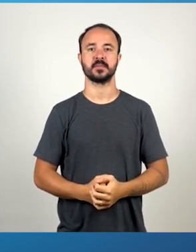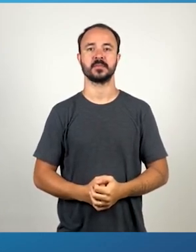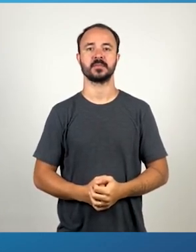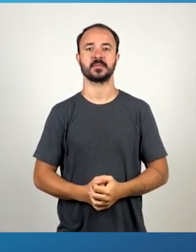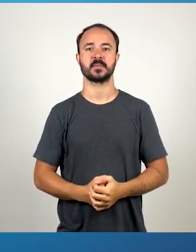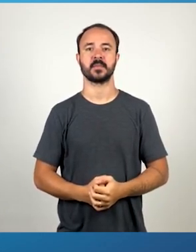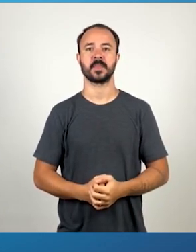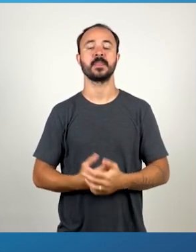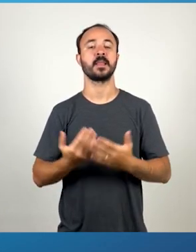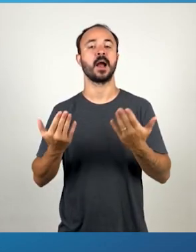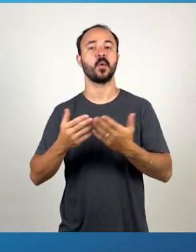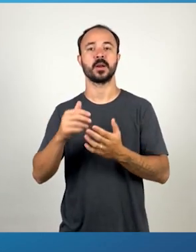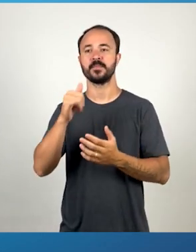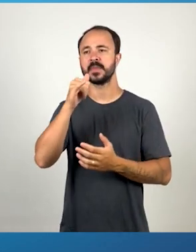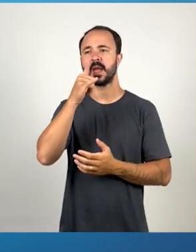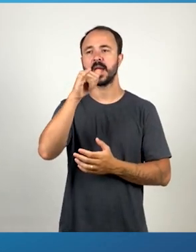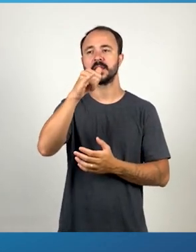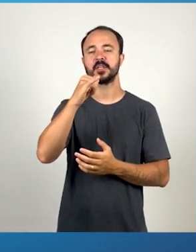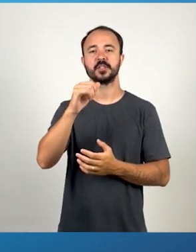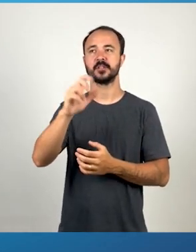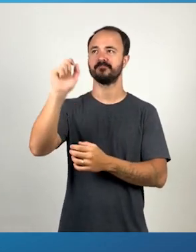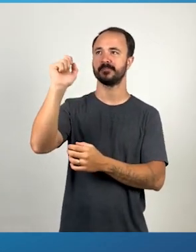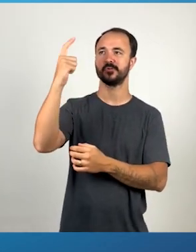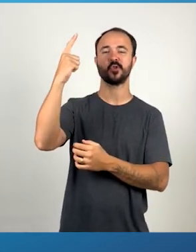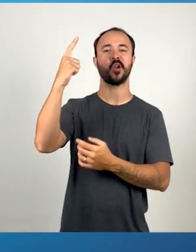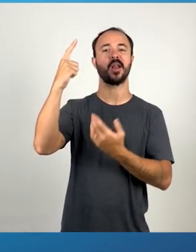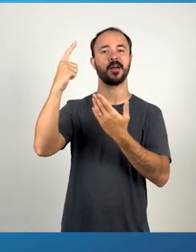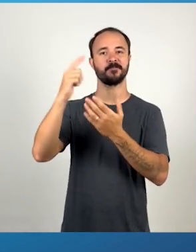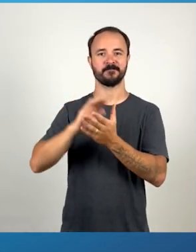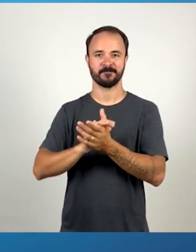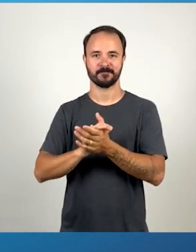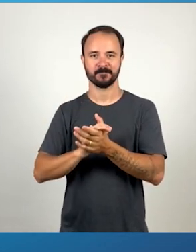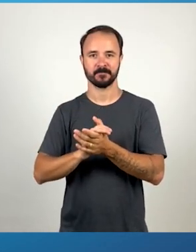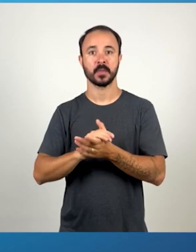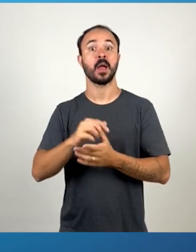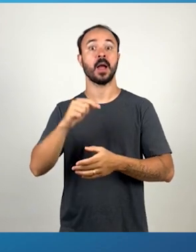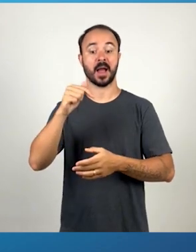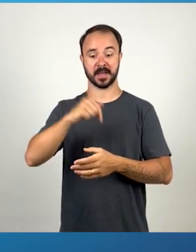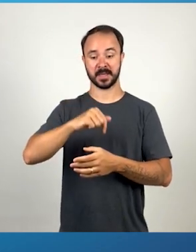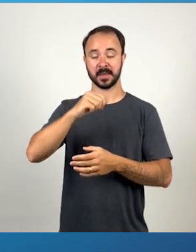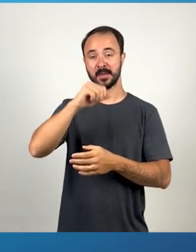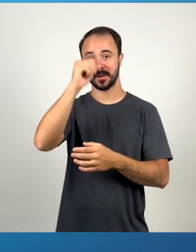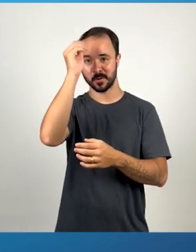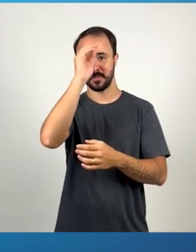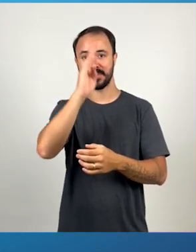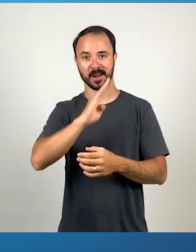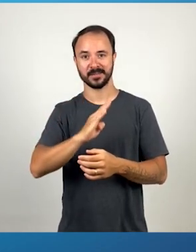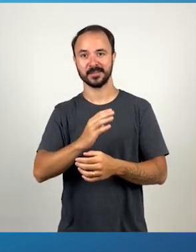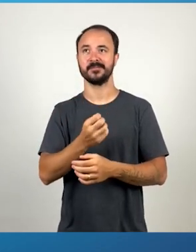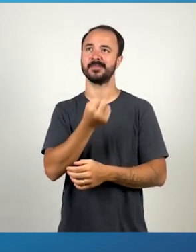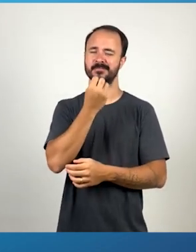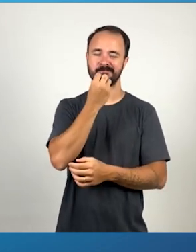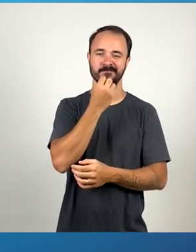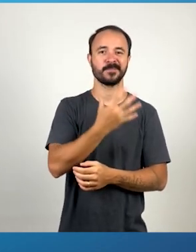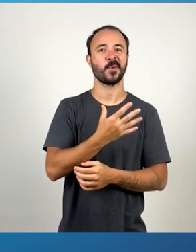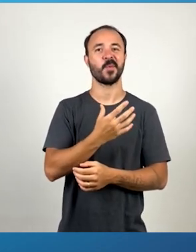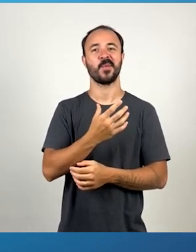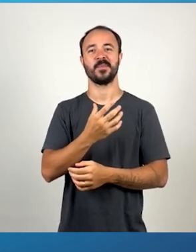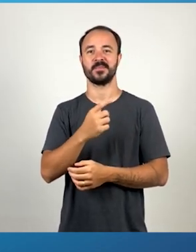Energia solar. Quando se fala de energia solar, o nosso país ele é privilegiado nesse aspecto, tá? Por quê?